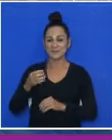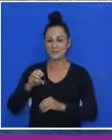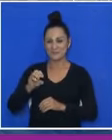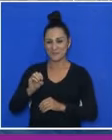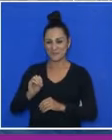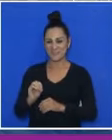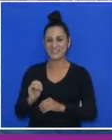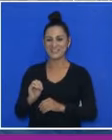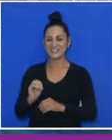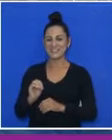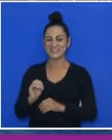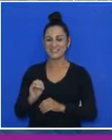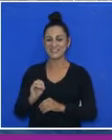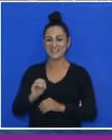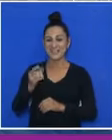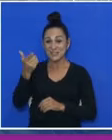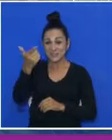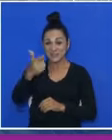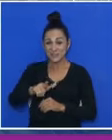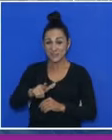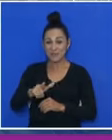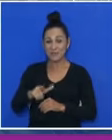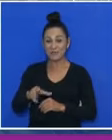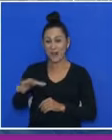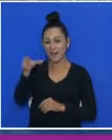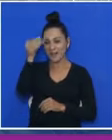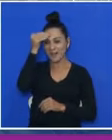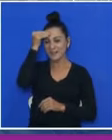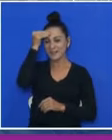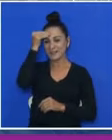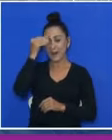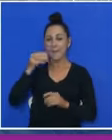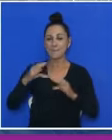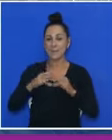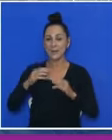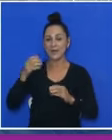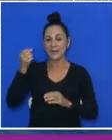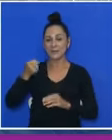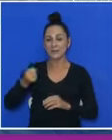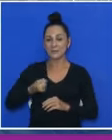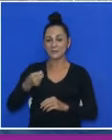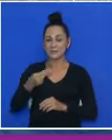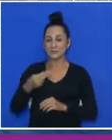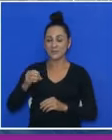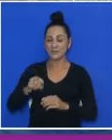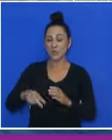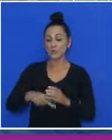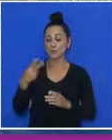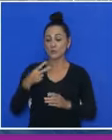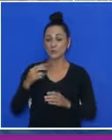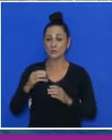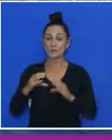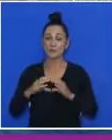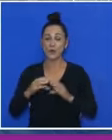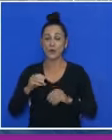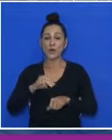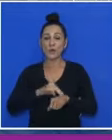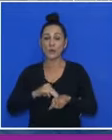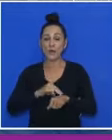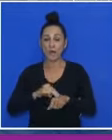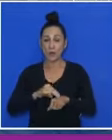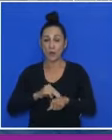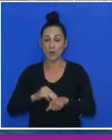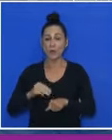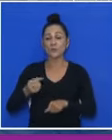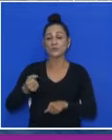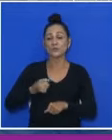número 20. Mais uma vez para você gravar. Bola branca, número 20. O segundo número sorteado, bola marrom, número